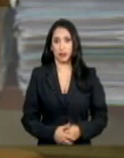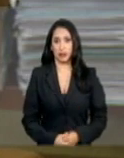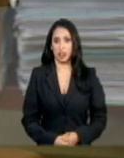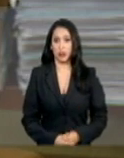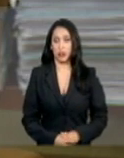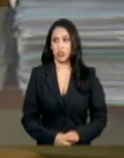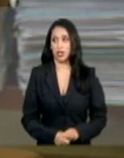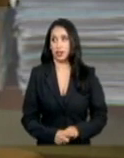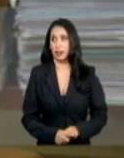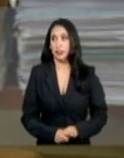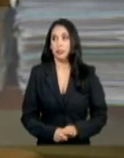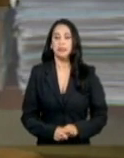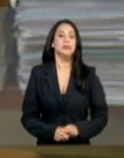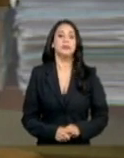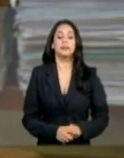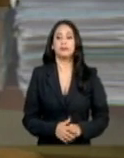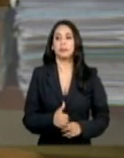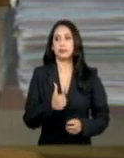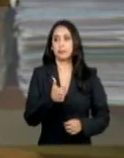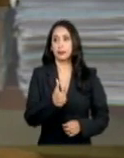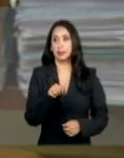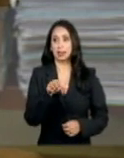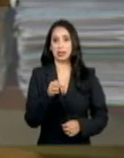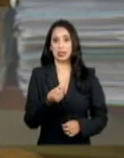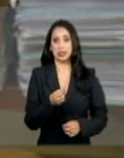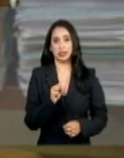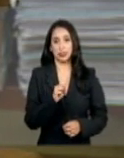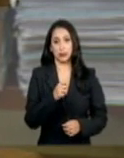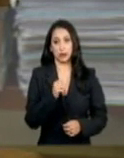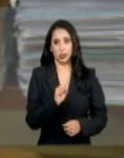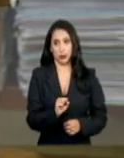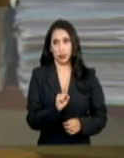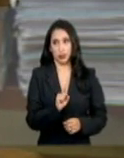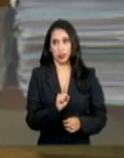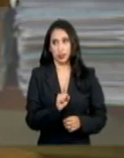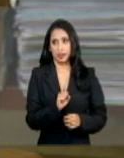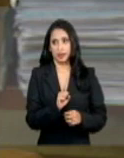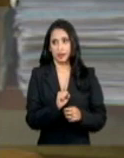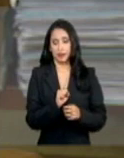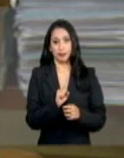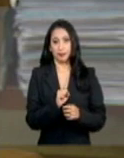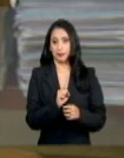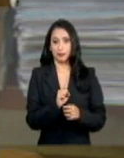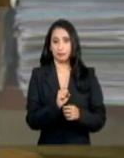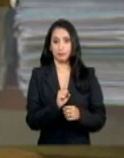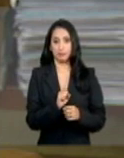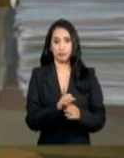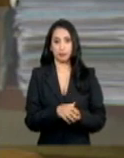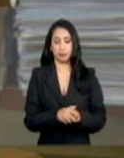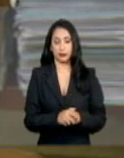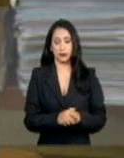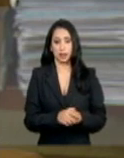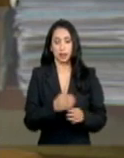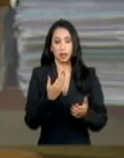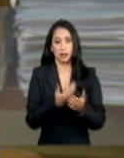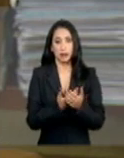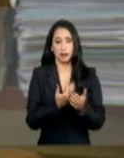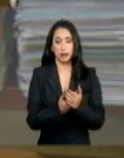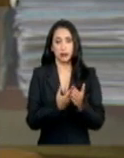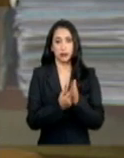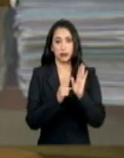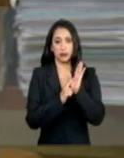9613 98 afirmou que o estudo incide